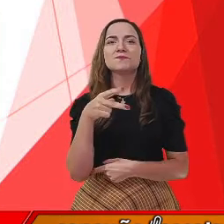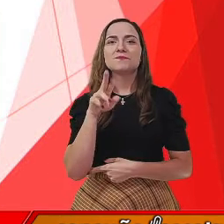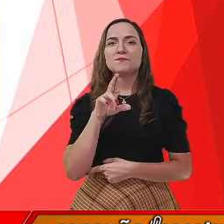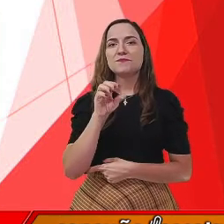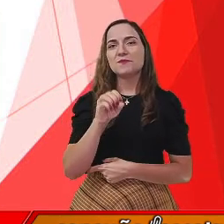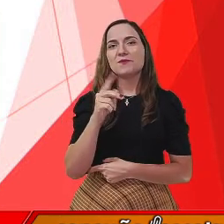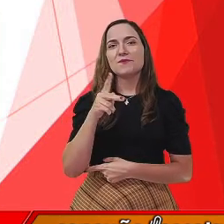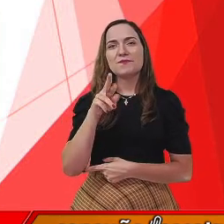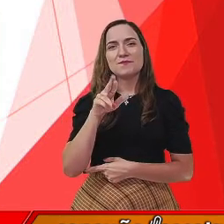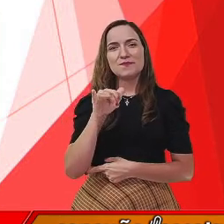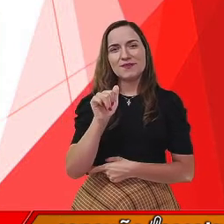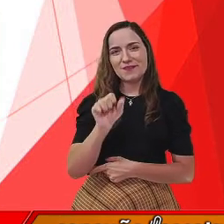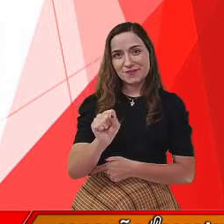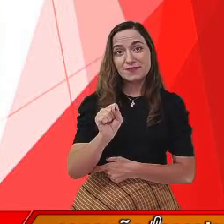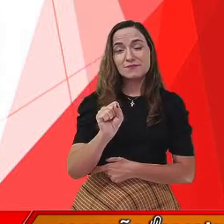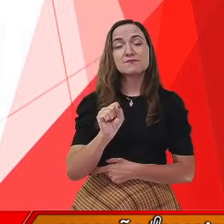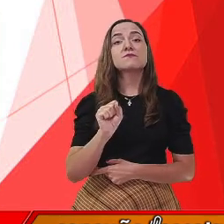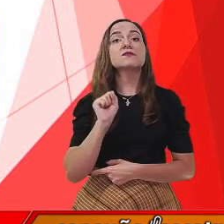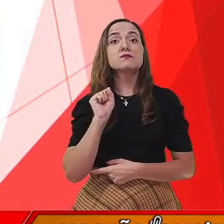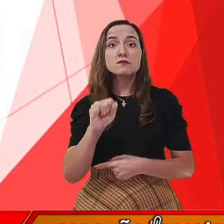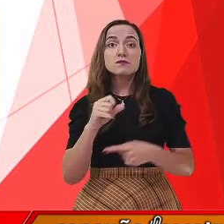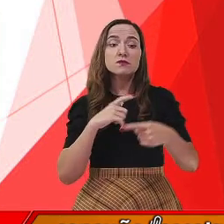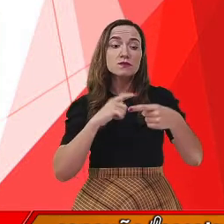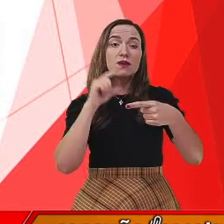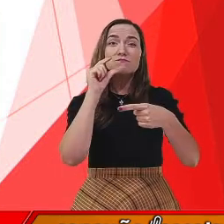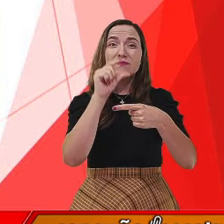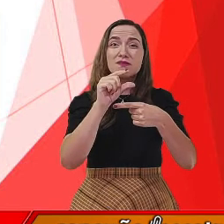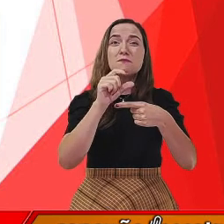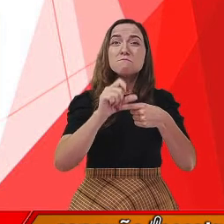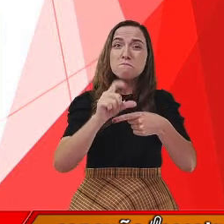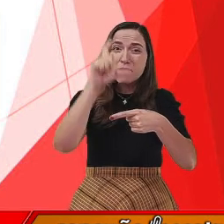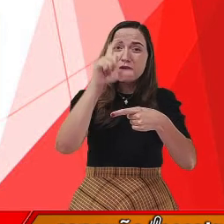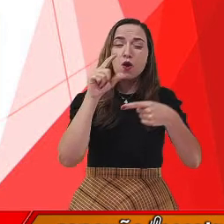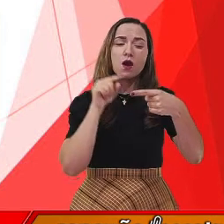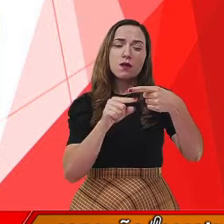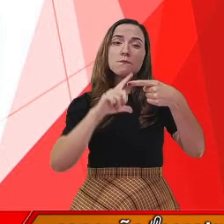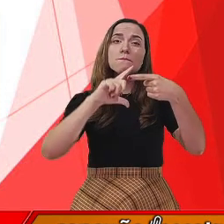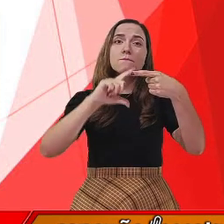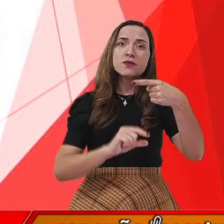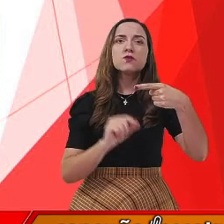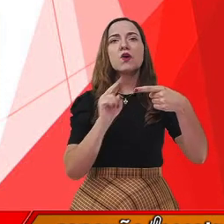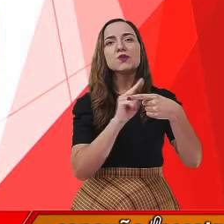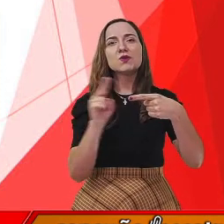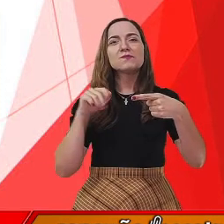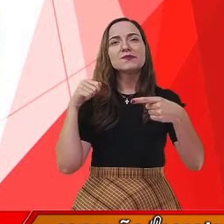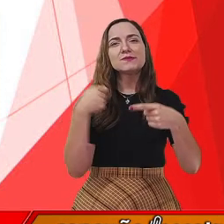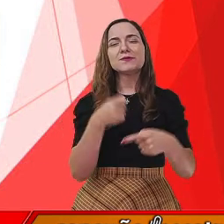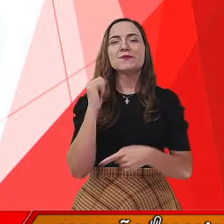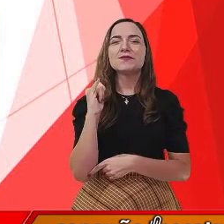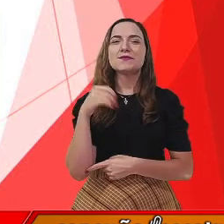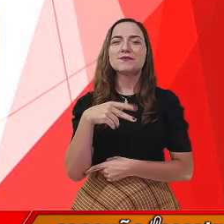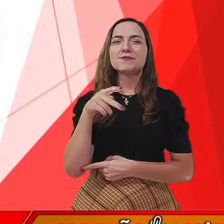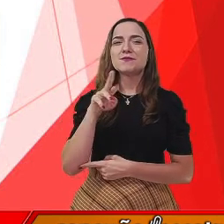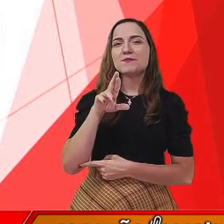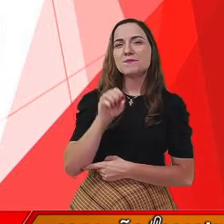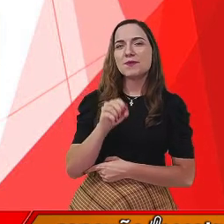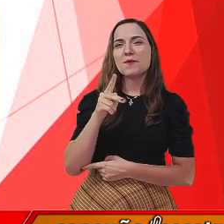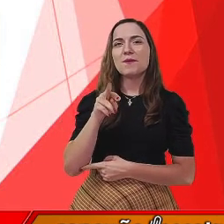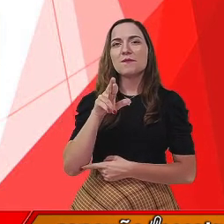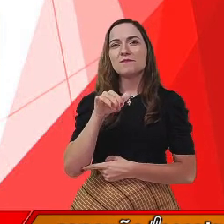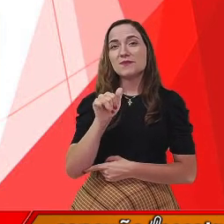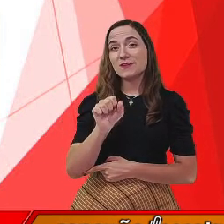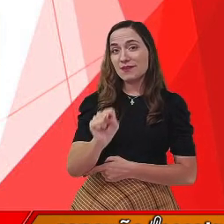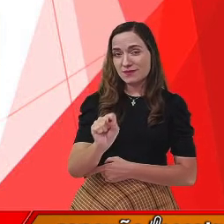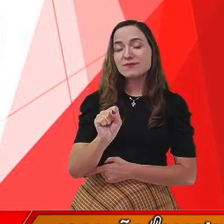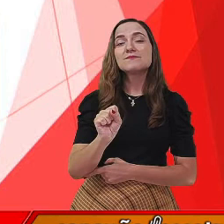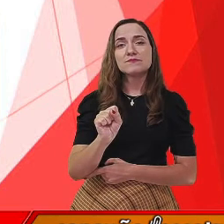próprias. Uma fração imprópria possui numerador maior que o denominador. No exemplo das